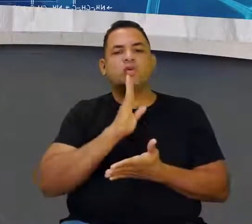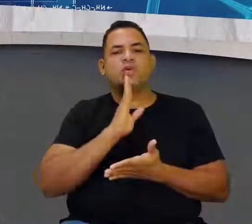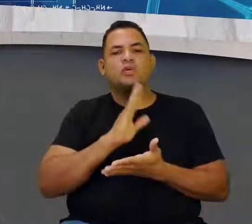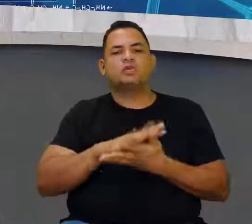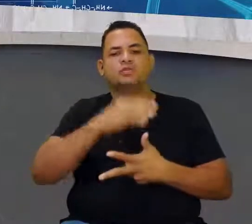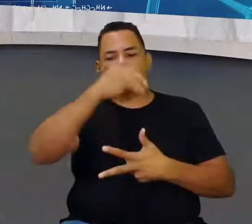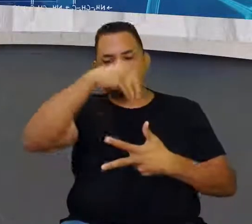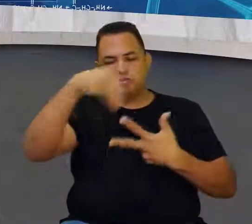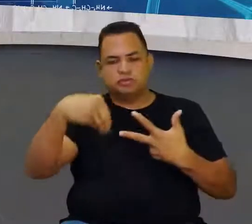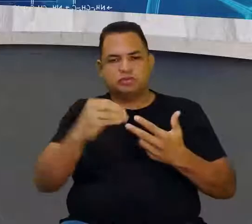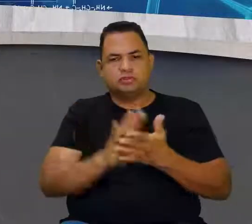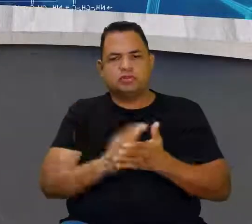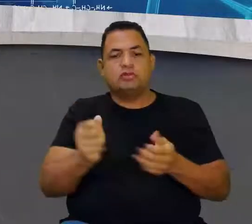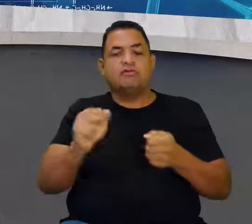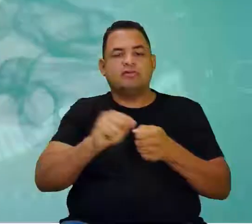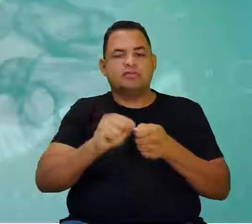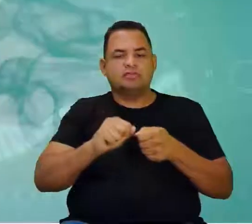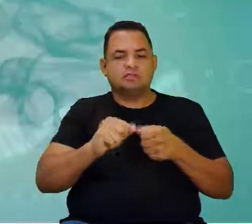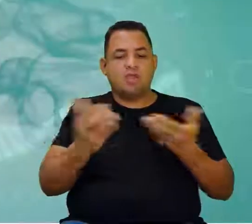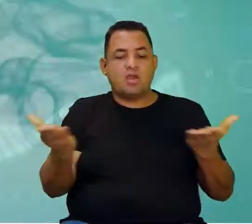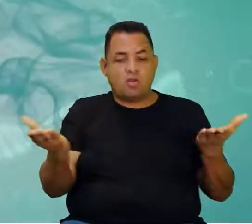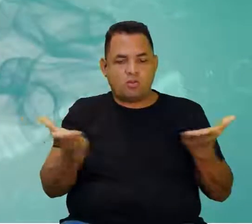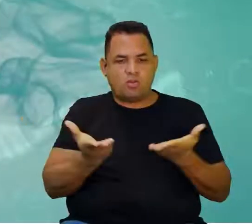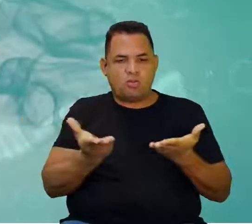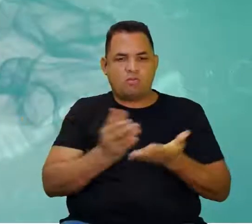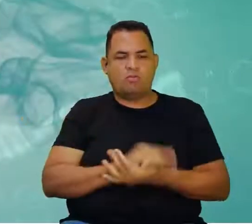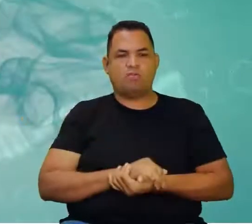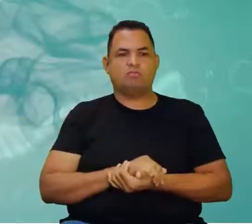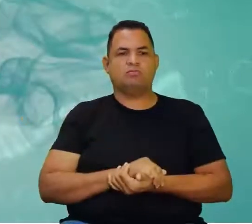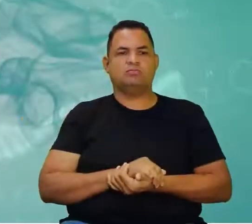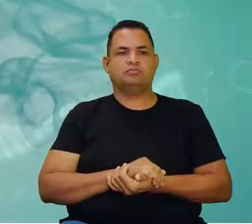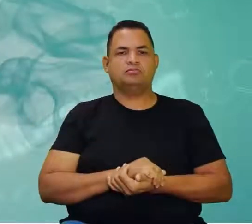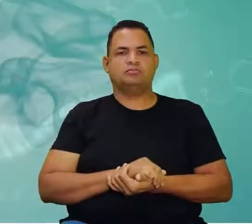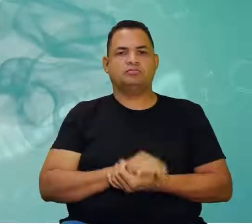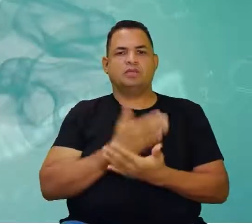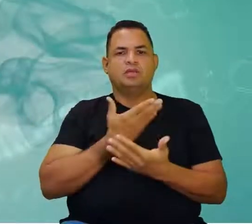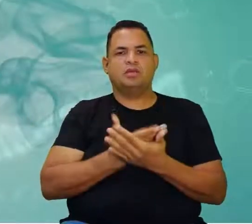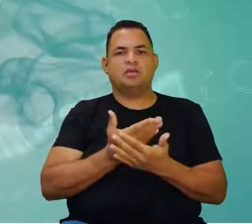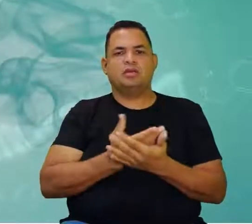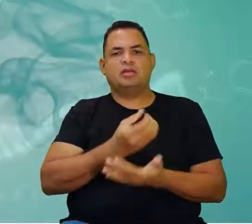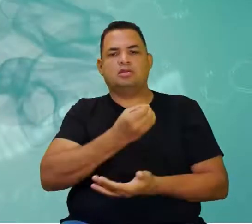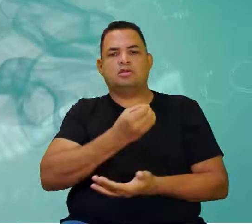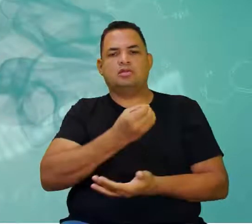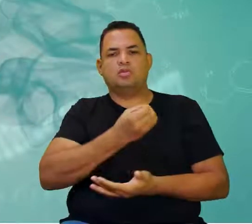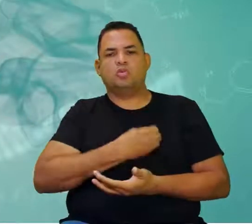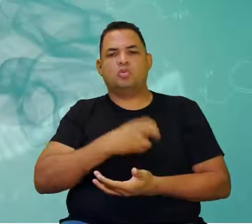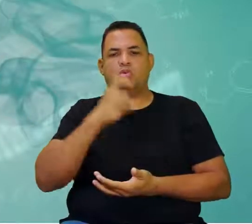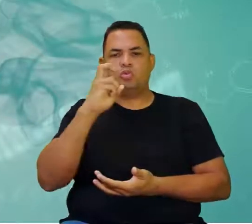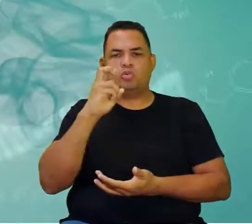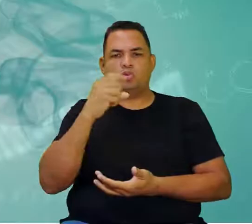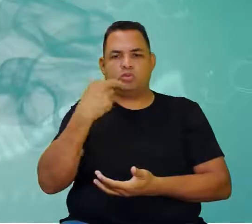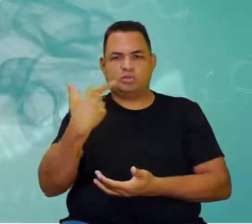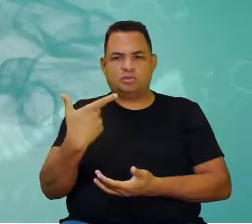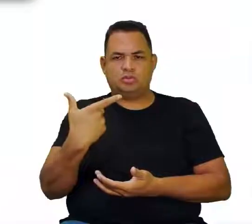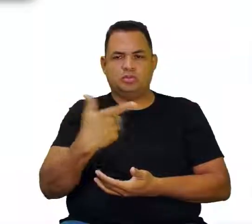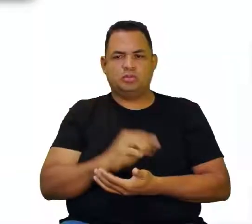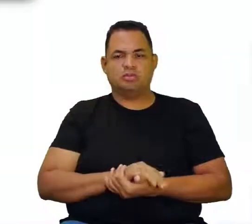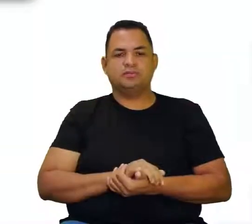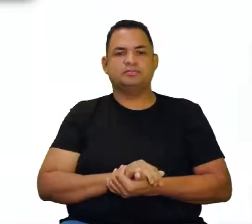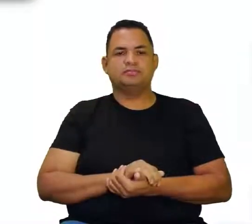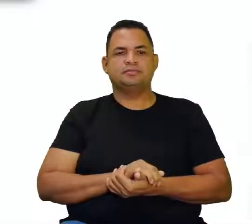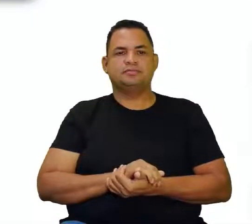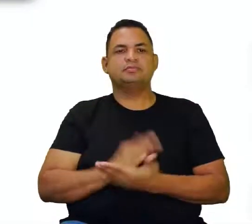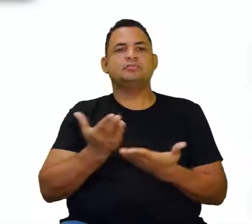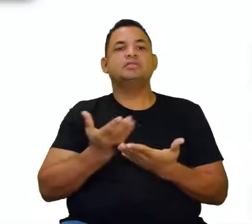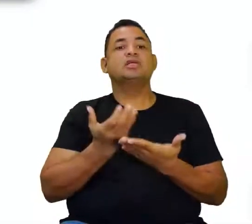Enem que nós iremos resolver na aula de hoje. Vamos lá? Estamos na aula de número 52 e como eu